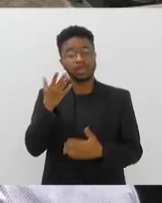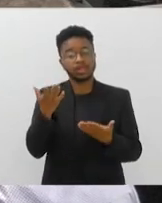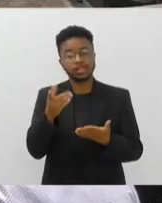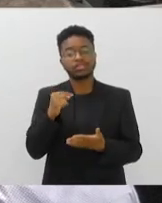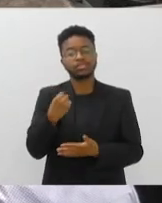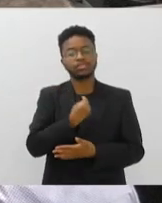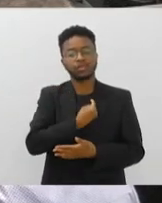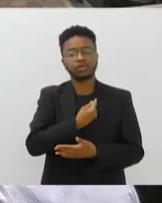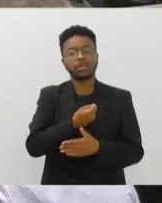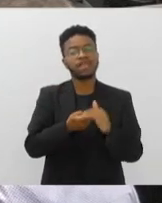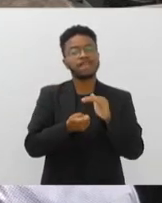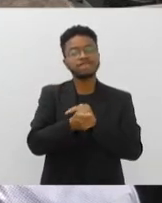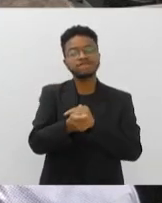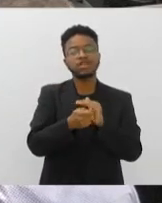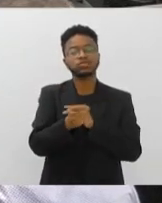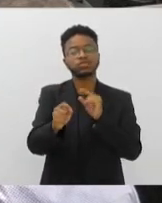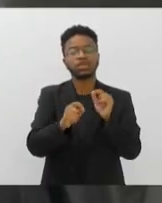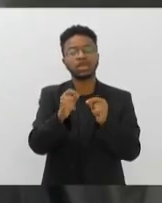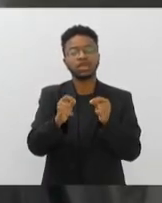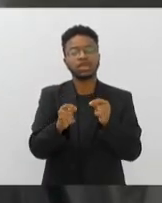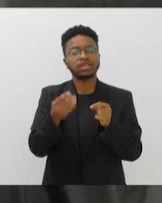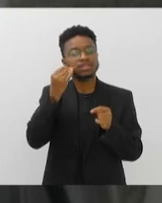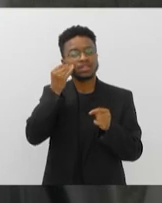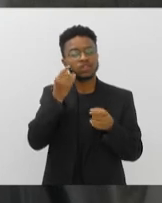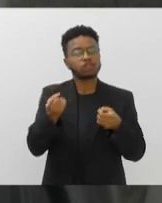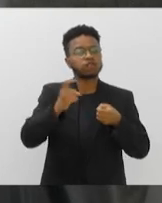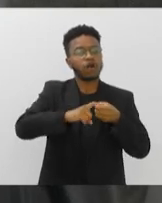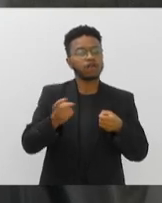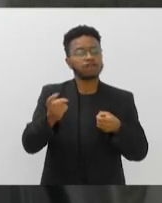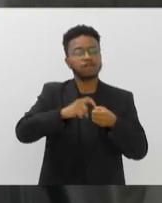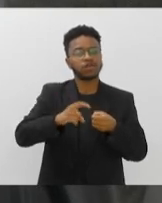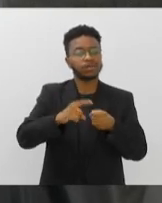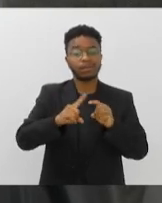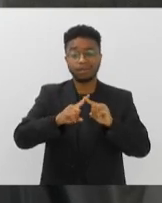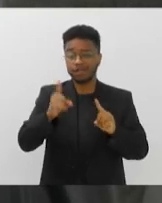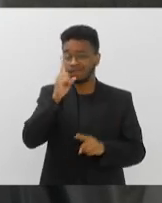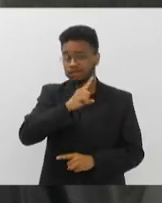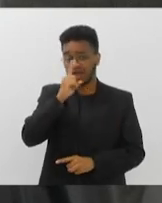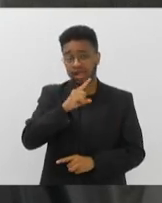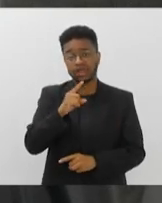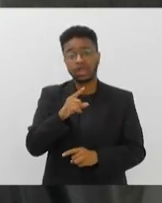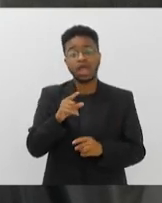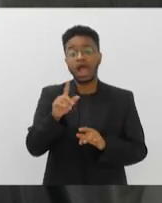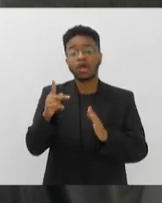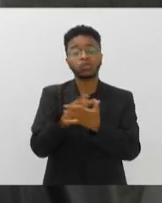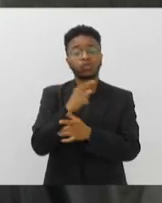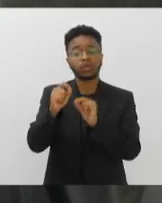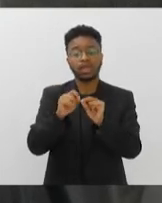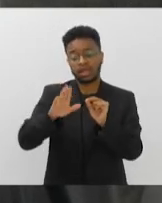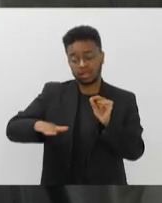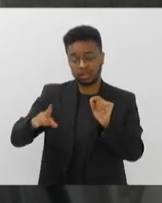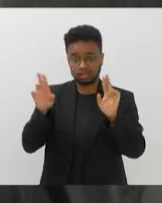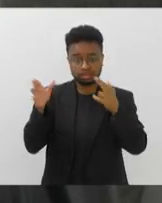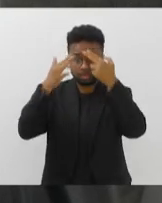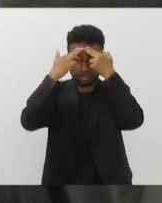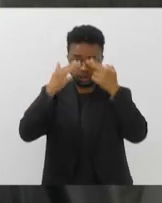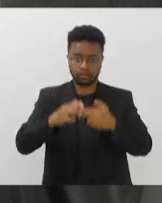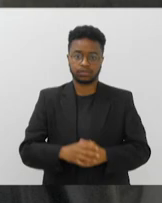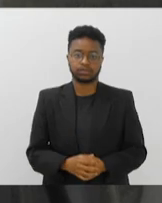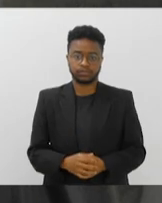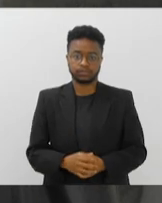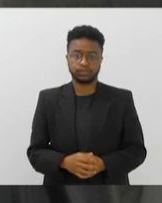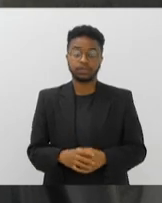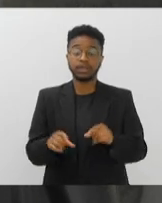investindo numa reintegração falida e a gente traumatiza essa criança e os